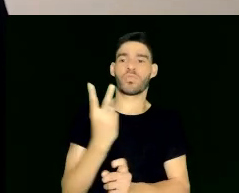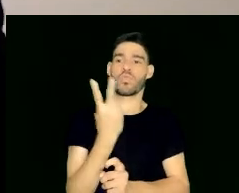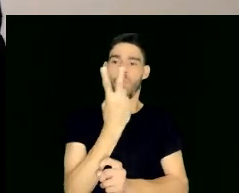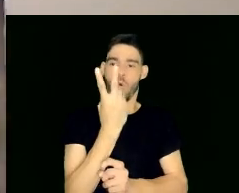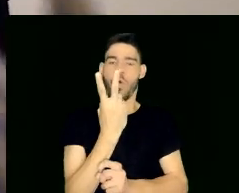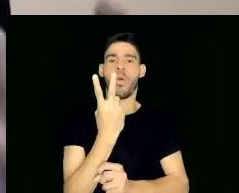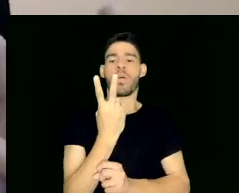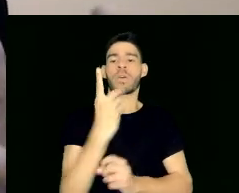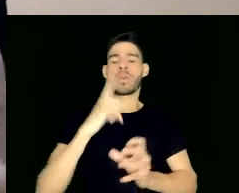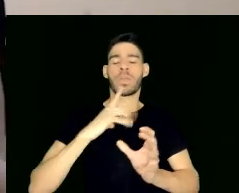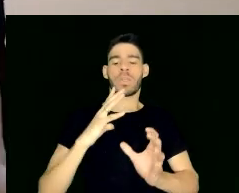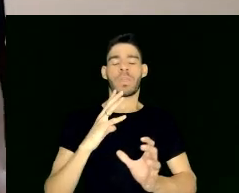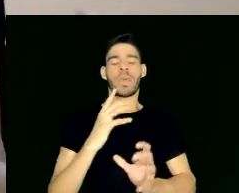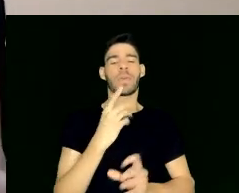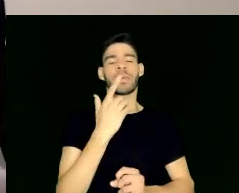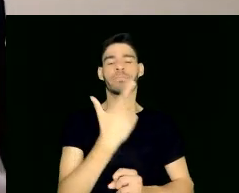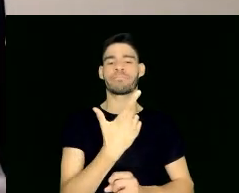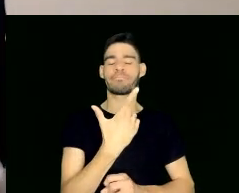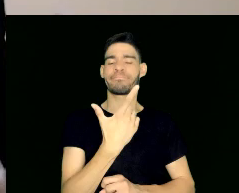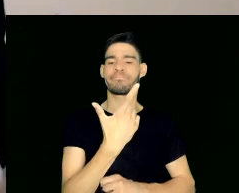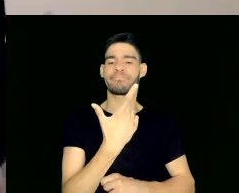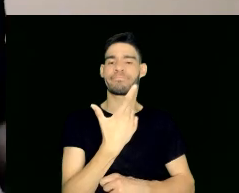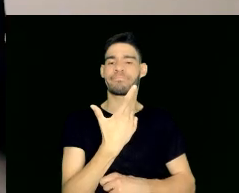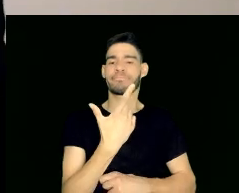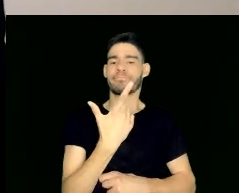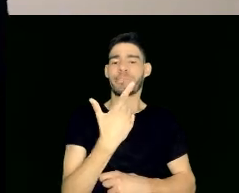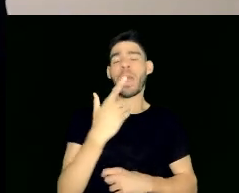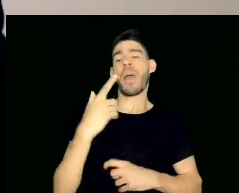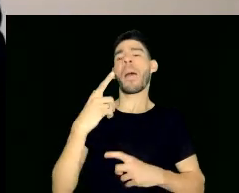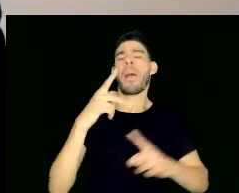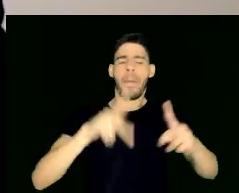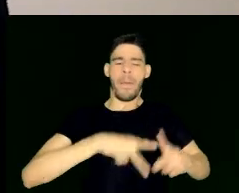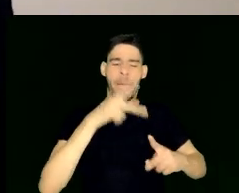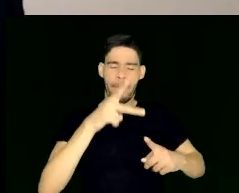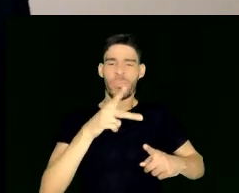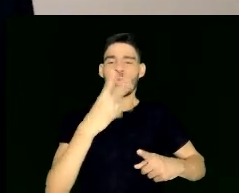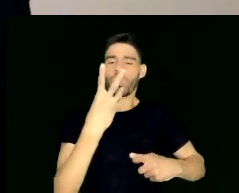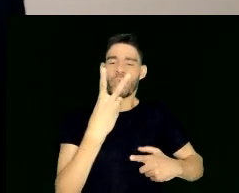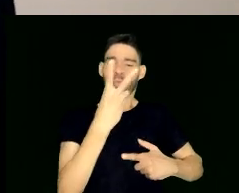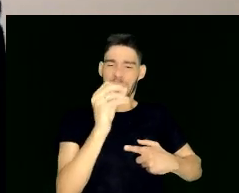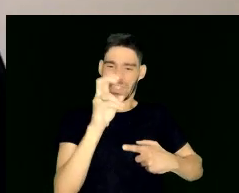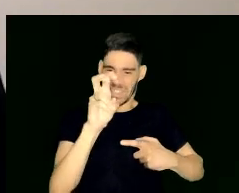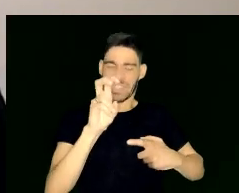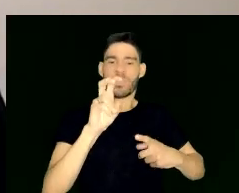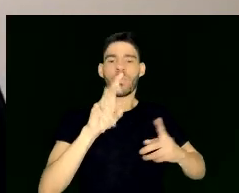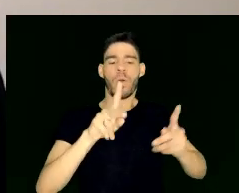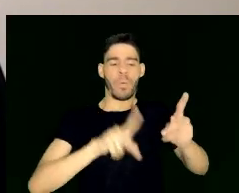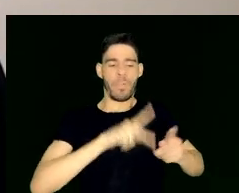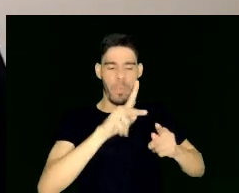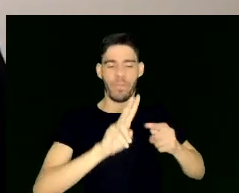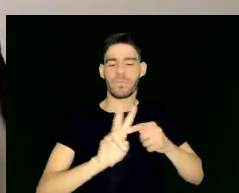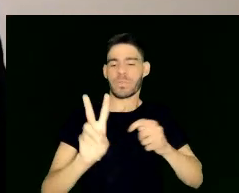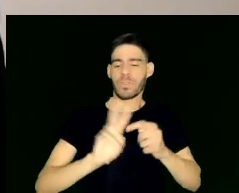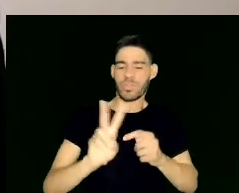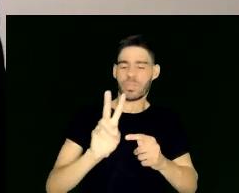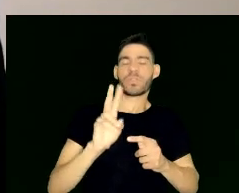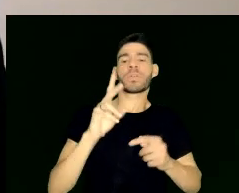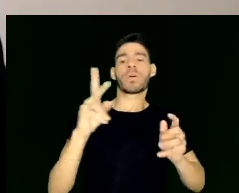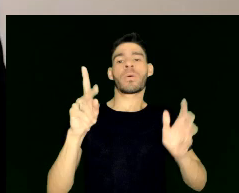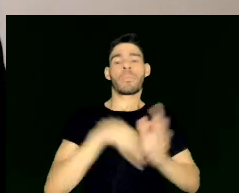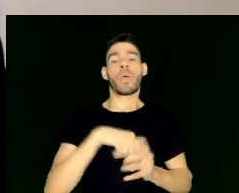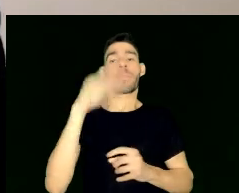2 dos 305 diferentes povos indígenas existentes no Brasil, segundo o censo de 2010,